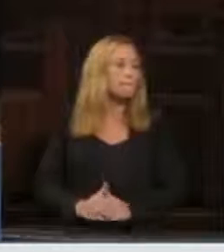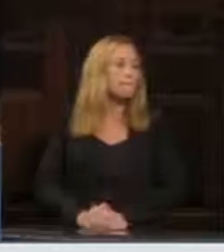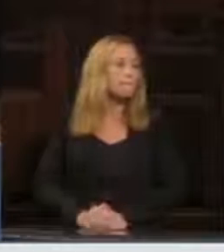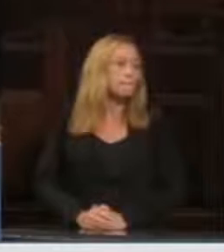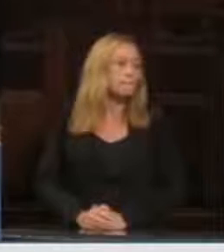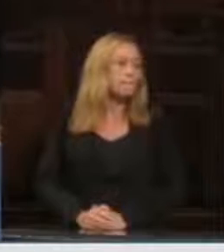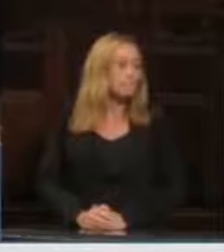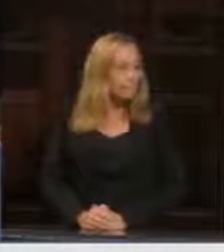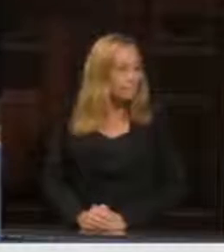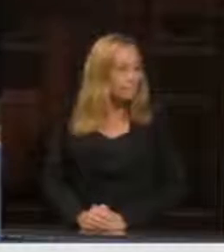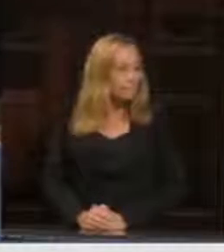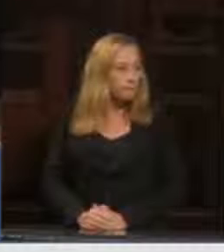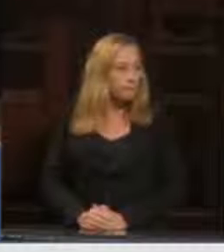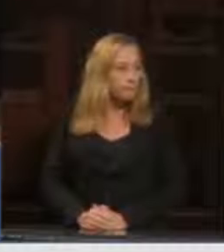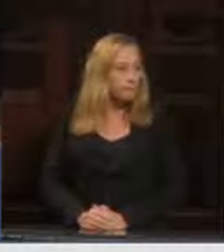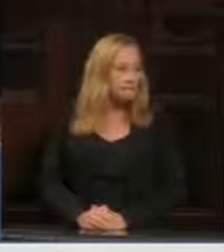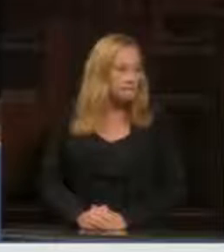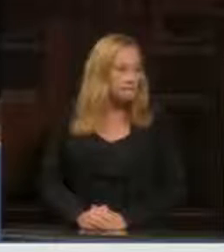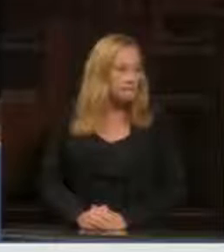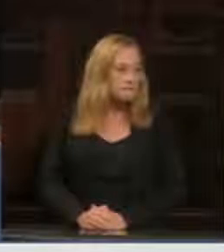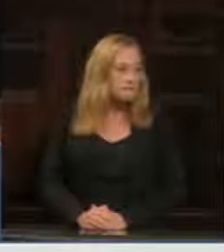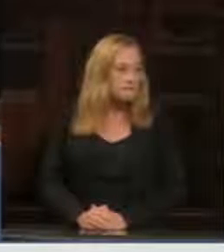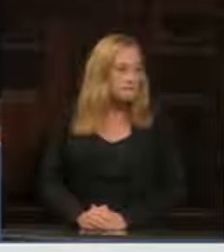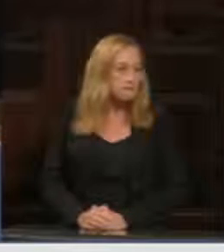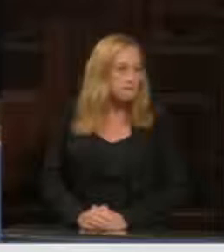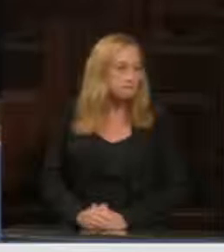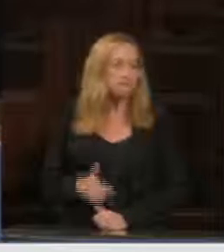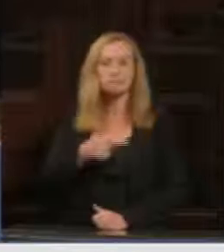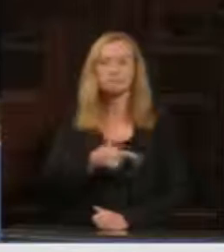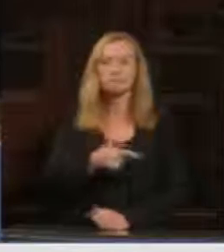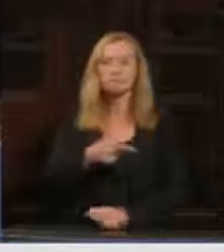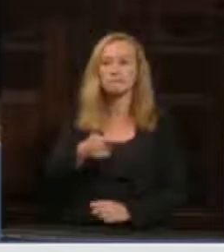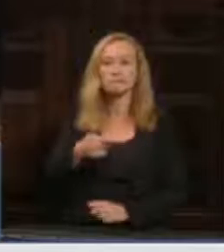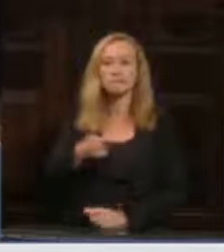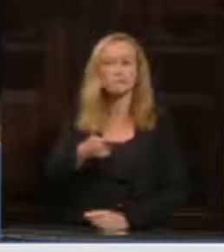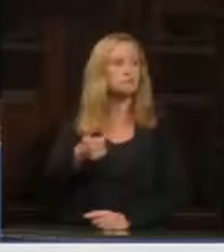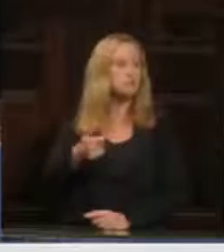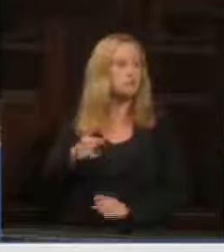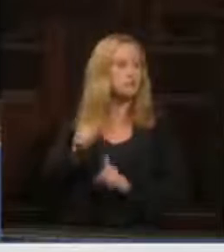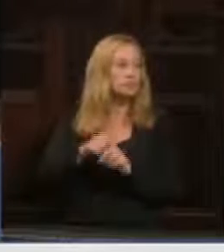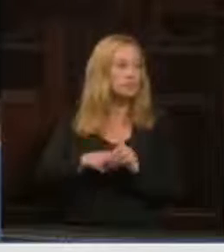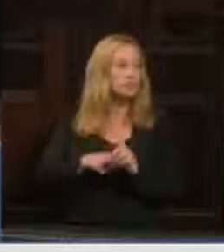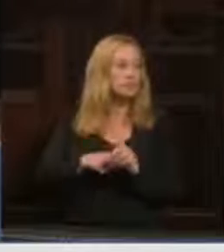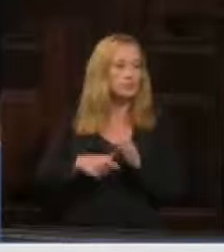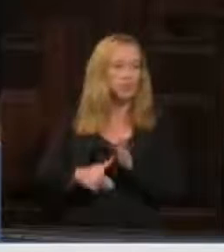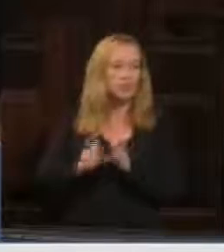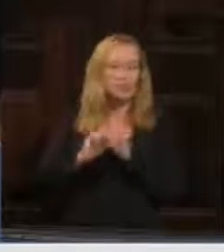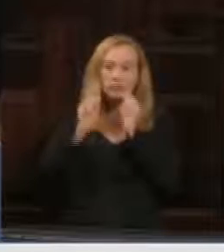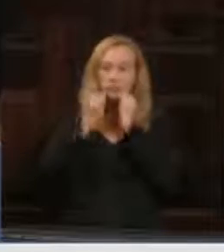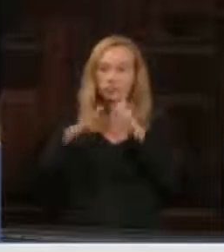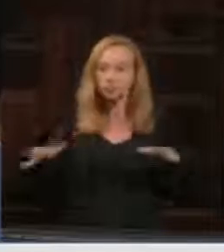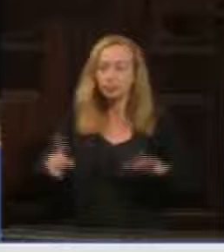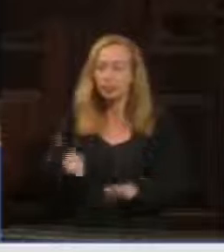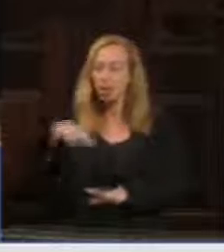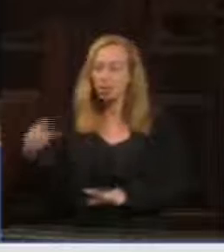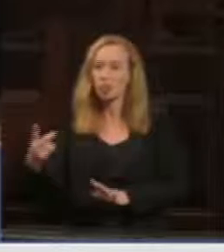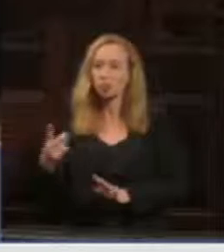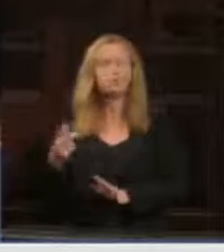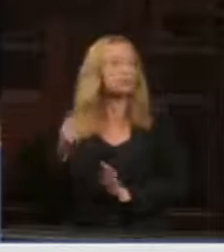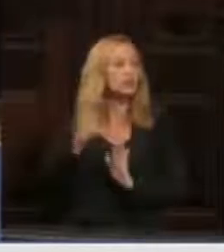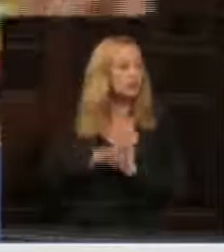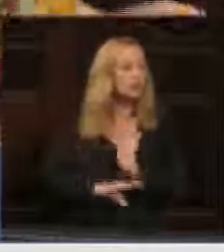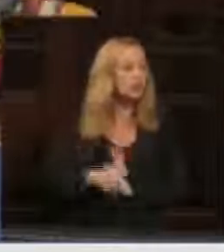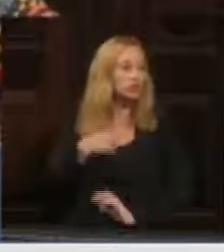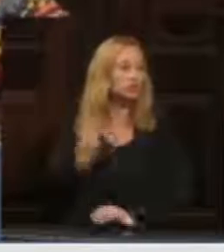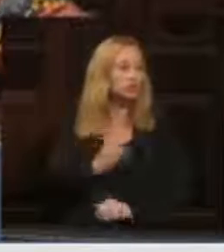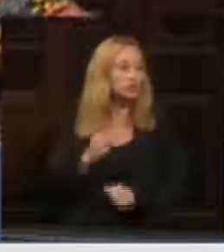letalidade e violência nos 12 meses antes da referida distribuição. A outra emenda aditiva que fizemos,